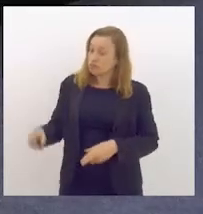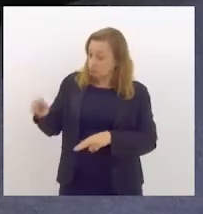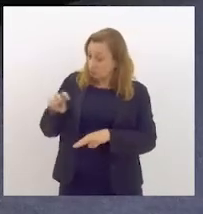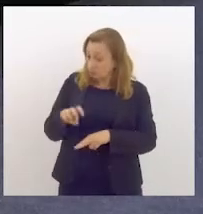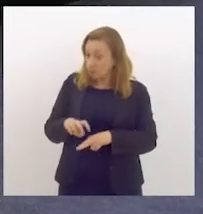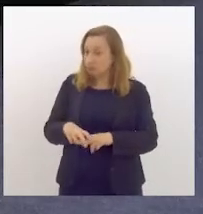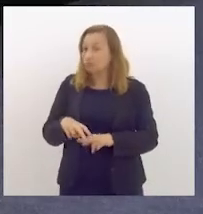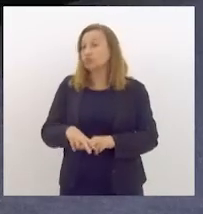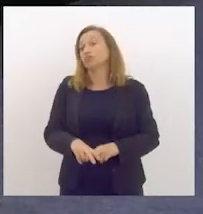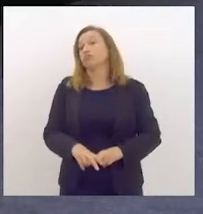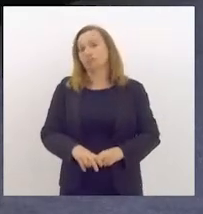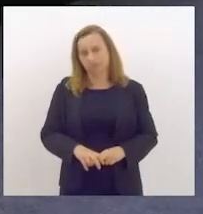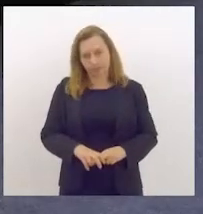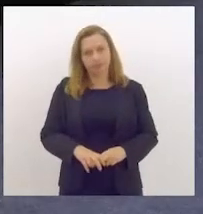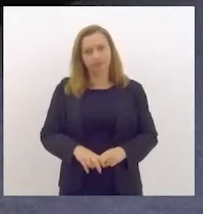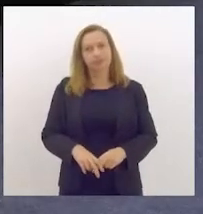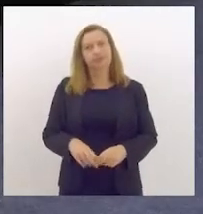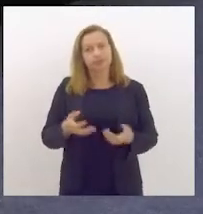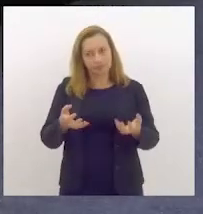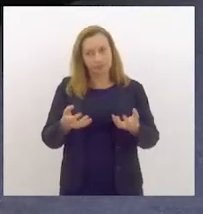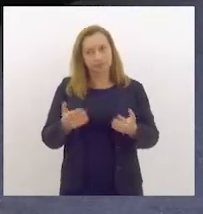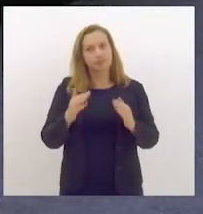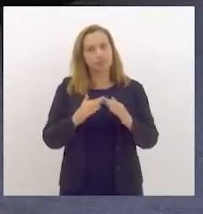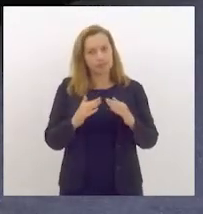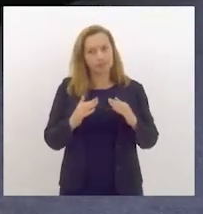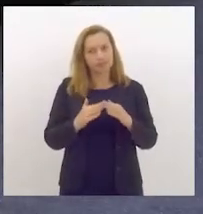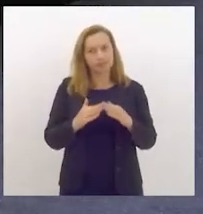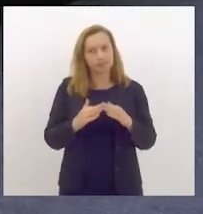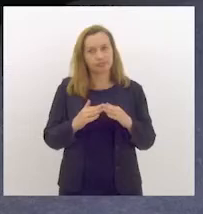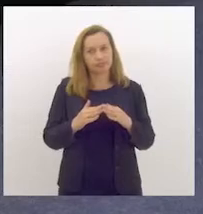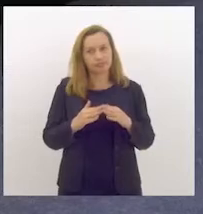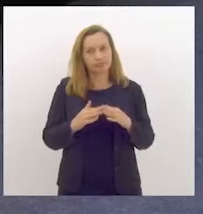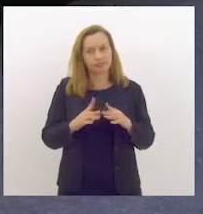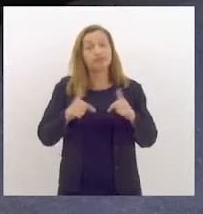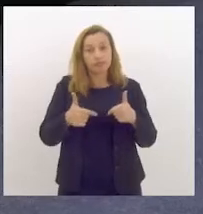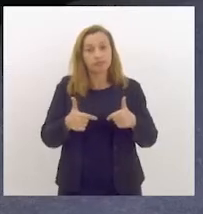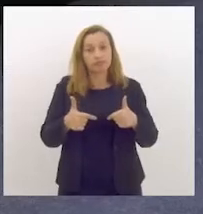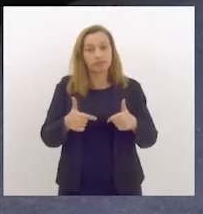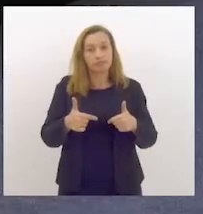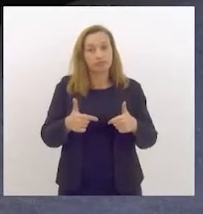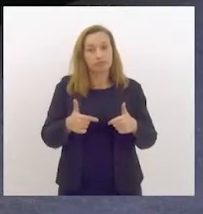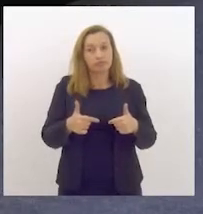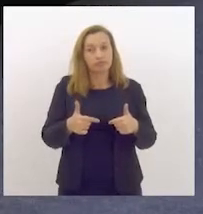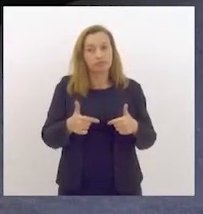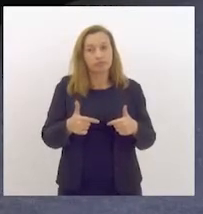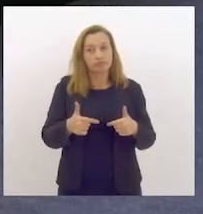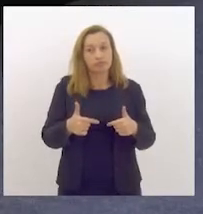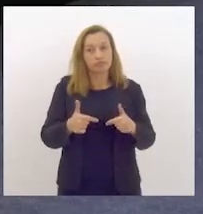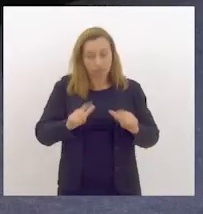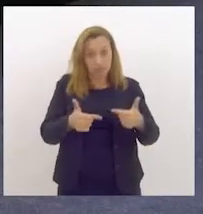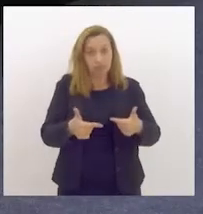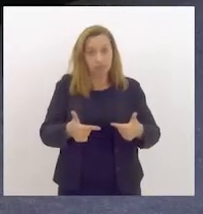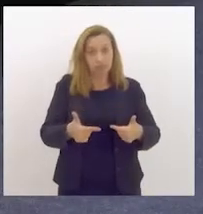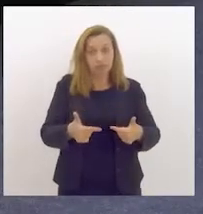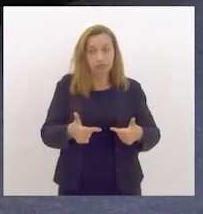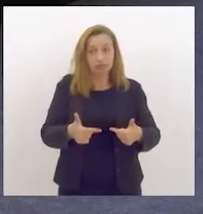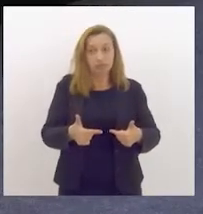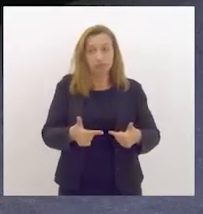Presidente e a gente quer que essa casa haja e atue